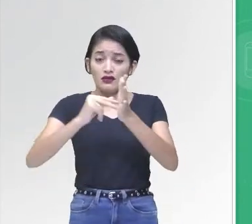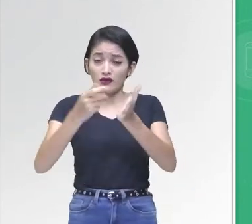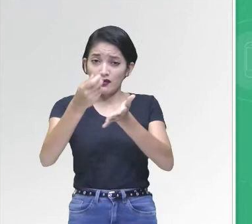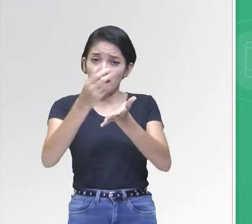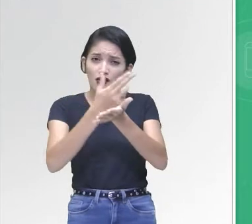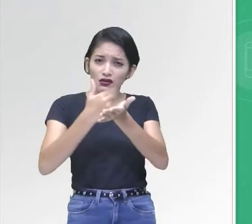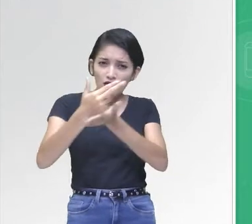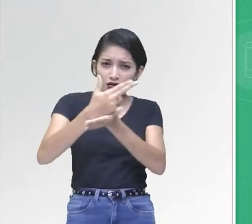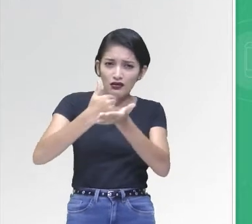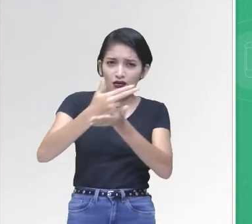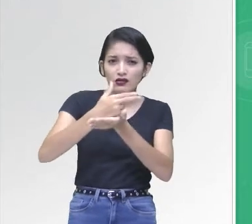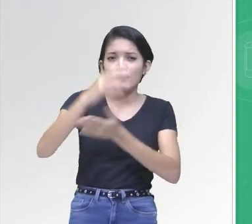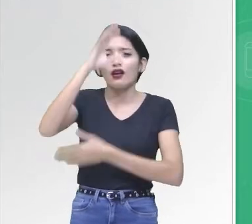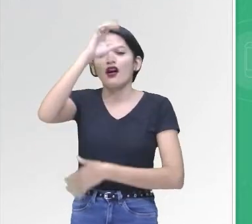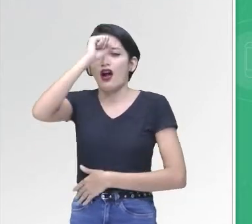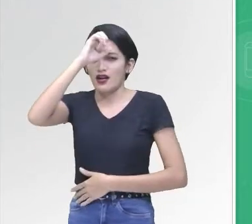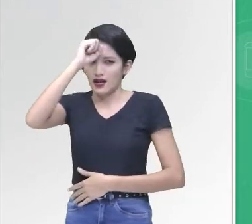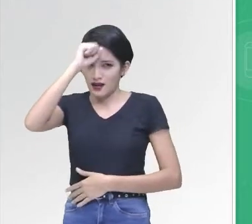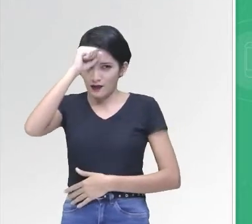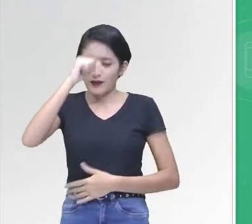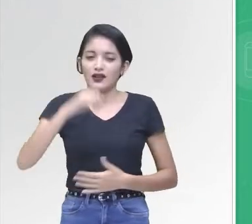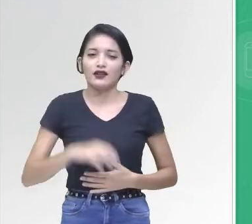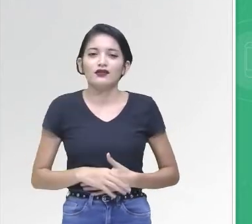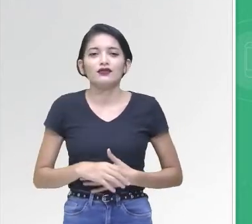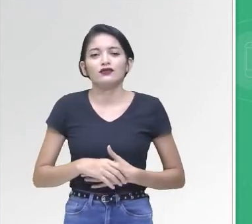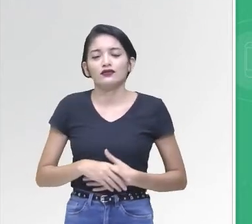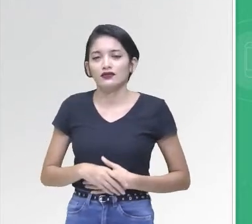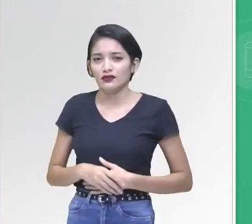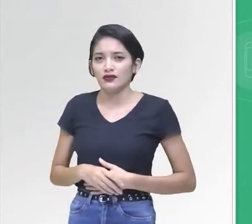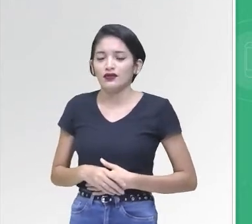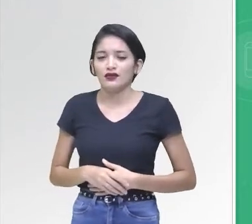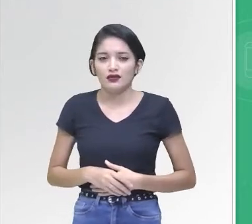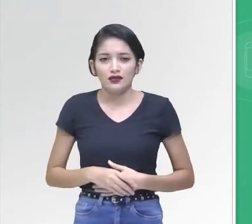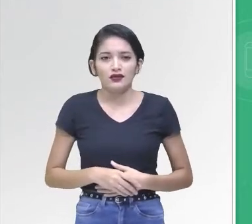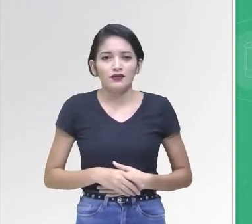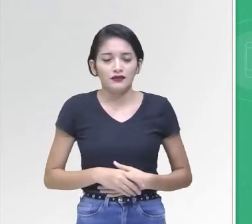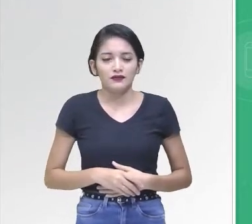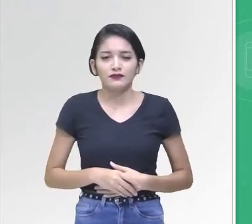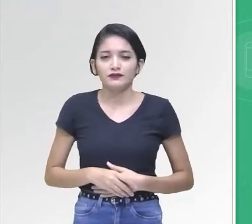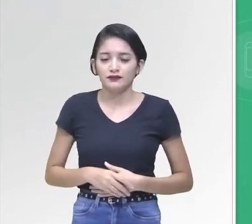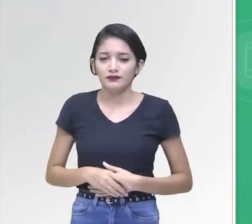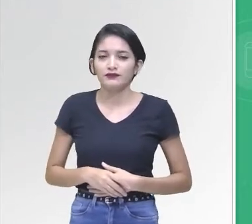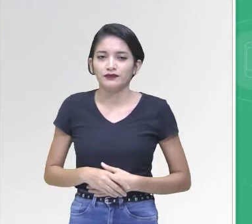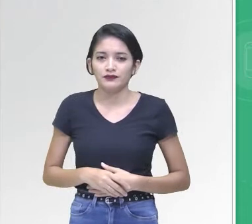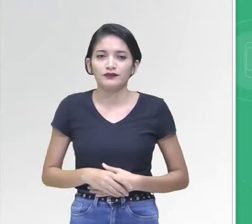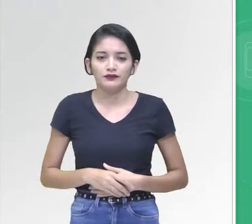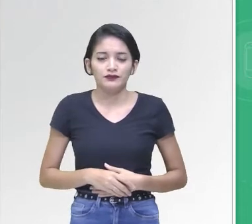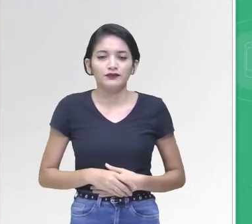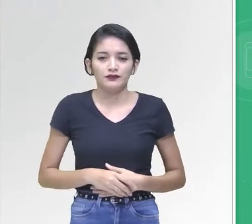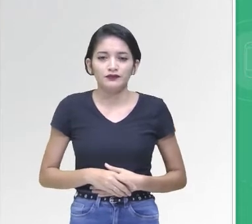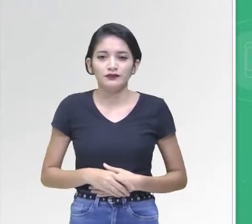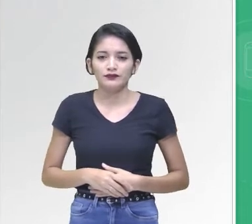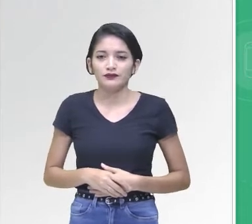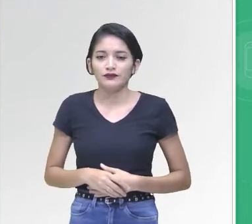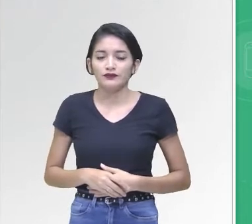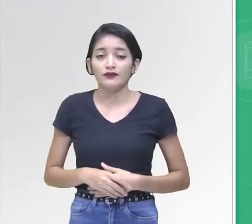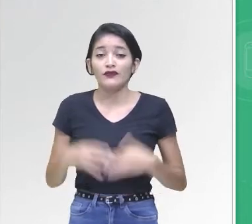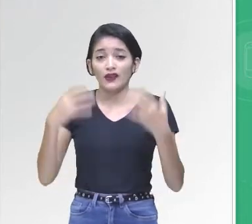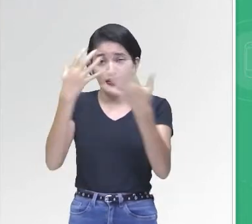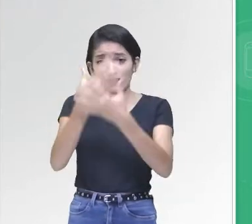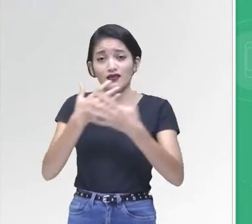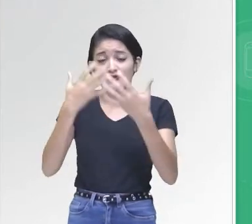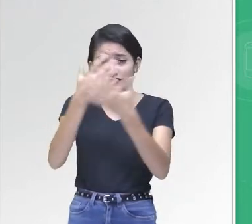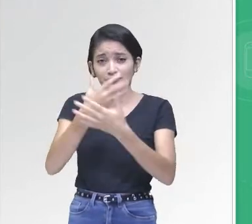Dibujo, aprendo, o verbo aprender, ó. Segunda conjugação, né? Aprendo é um O. Aprendo